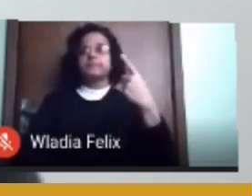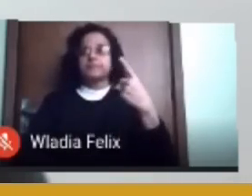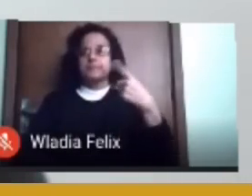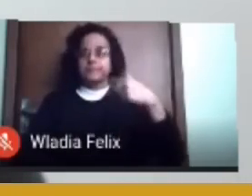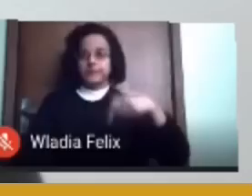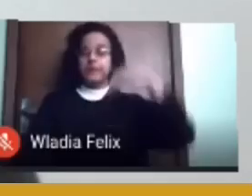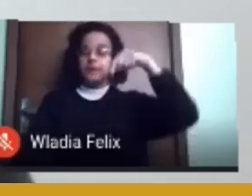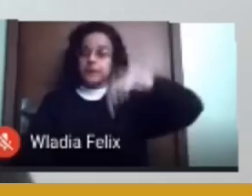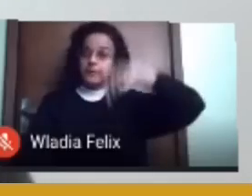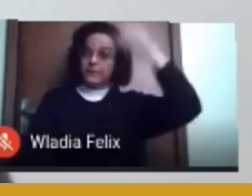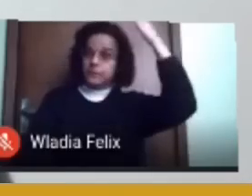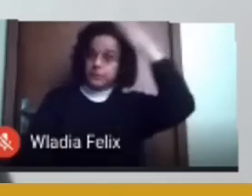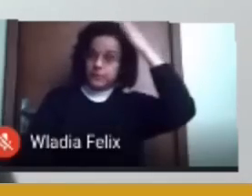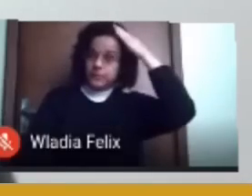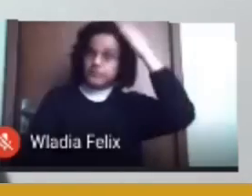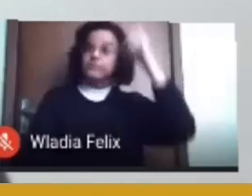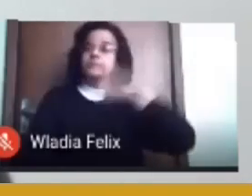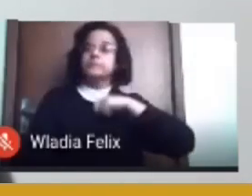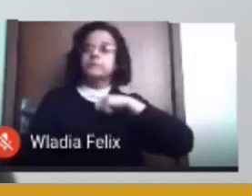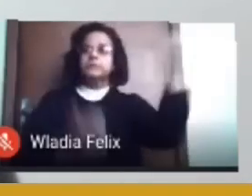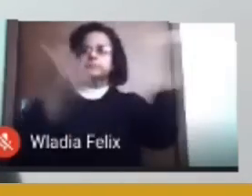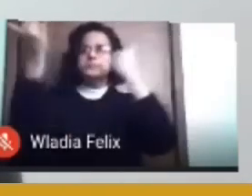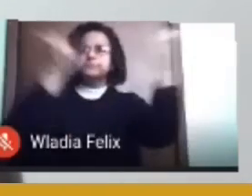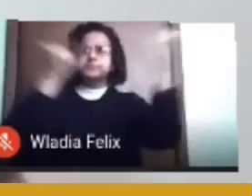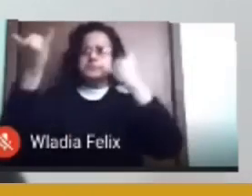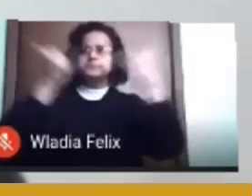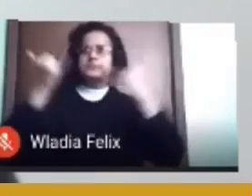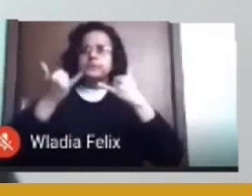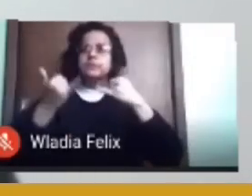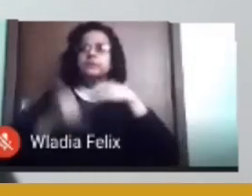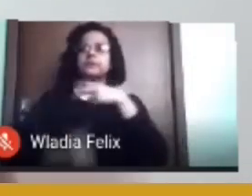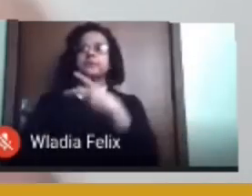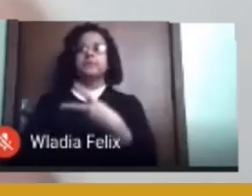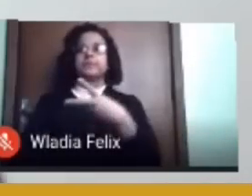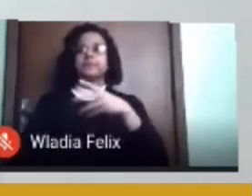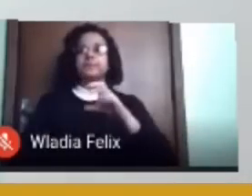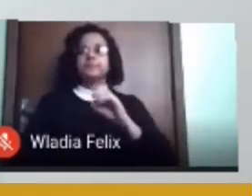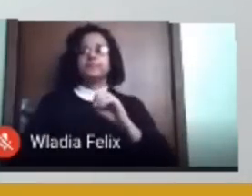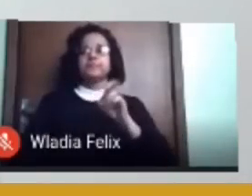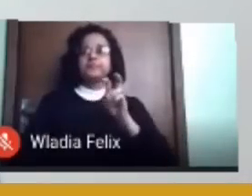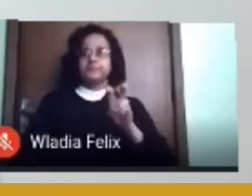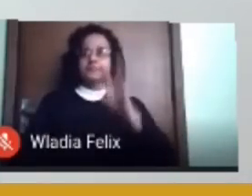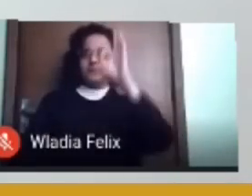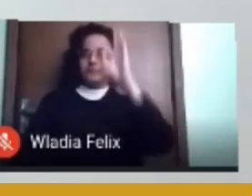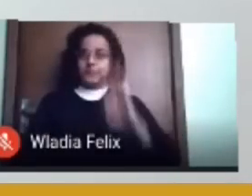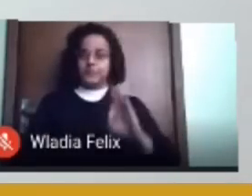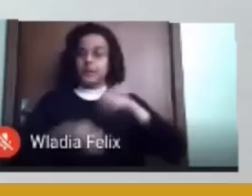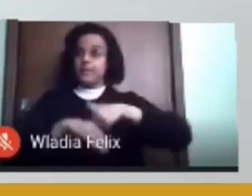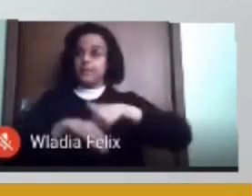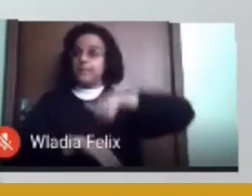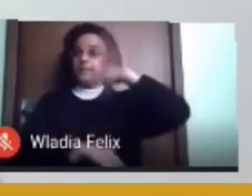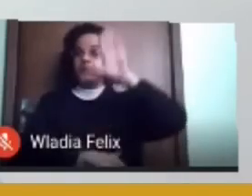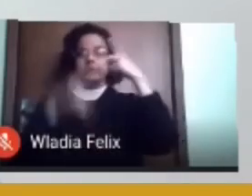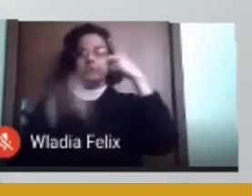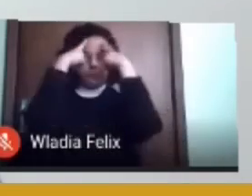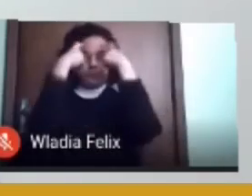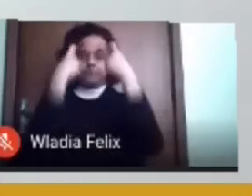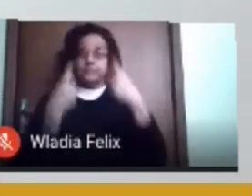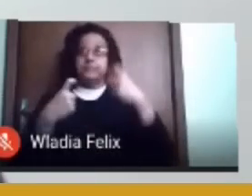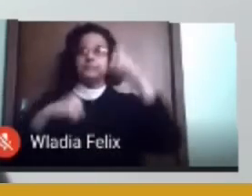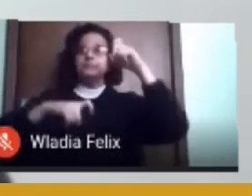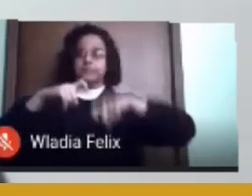nos casos de violência sexual. Então é um número muito grande. Só para vocês terem uma ideia, o estado do Paraná